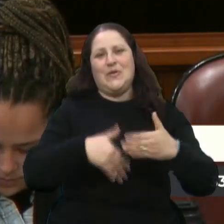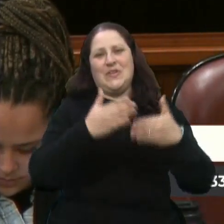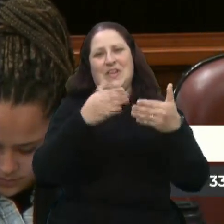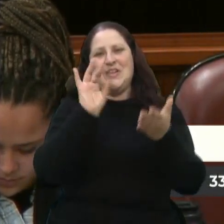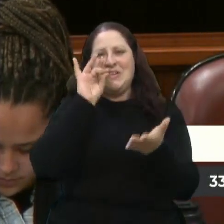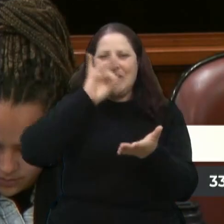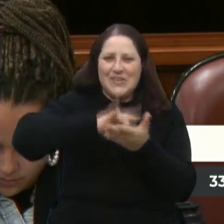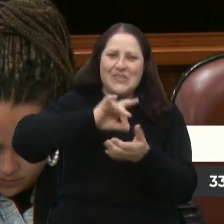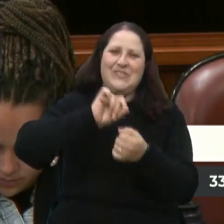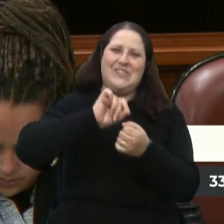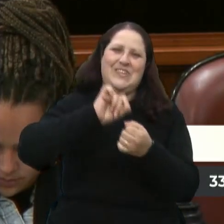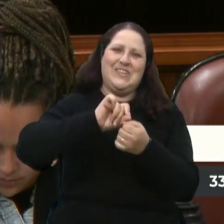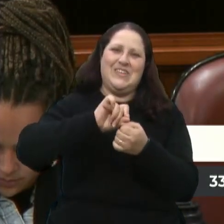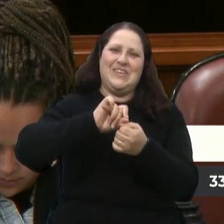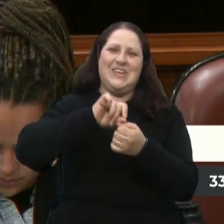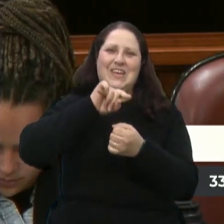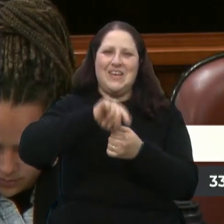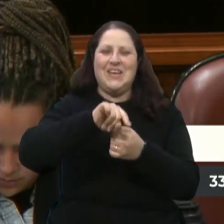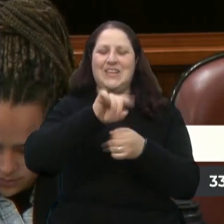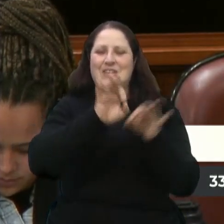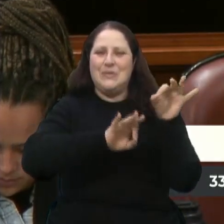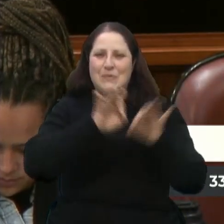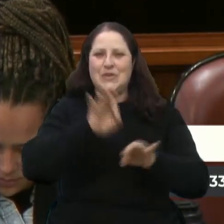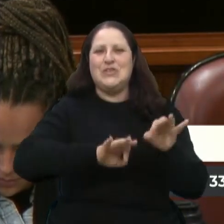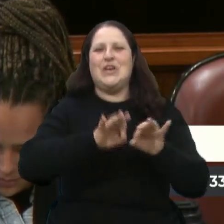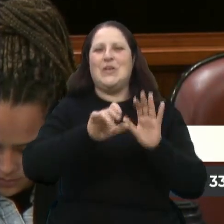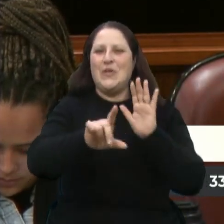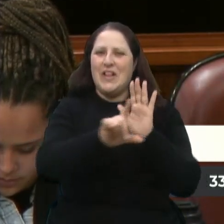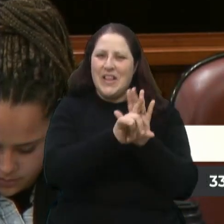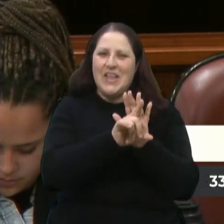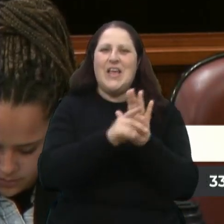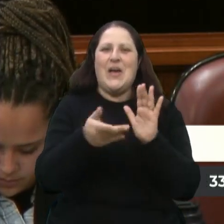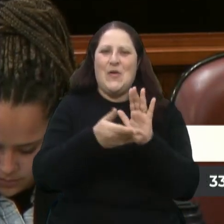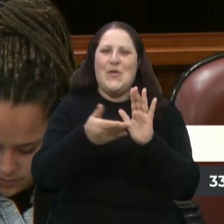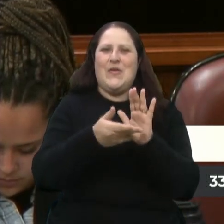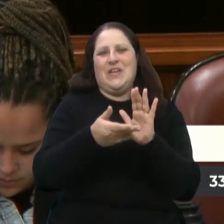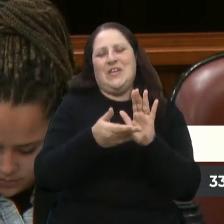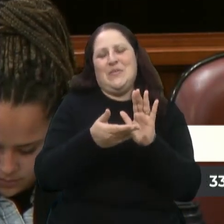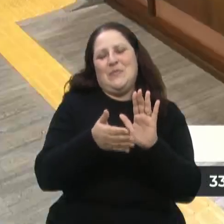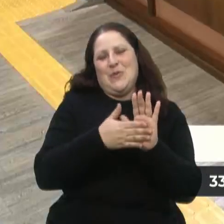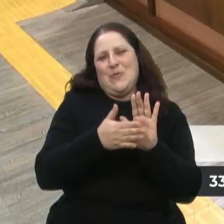implantação desse projeto, dessa lei que ora homologada. Era isso, presidente, muito obrigado.